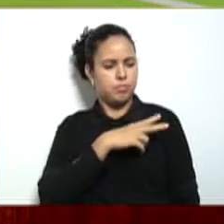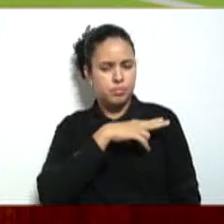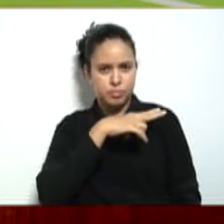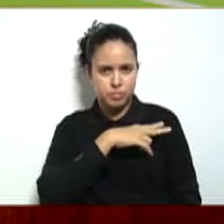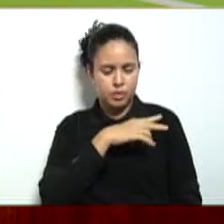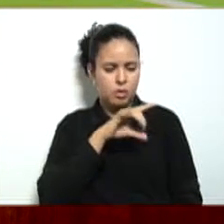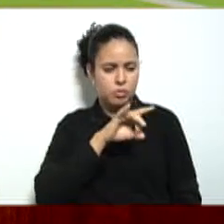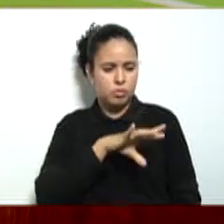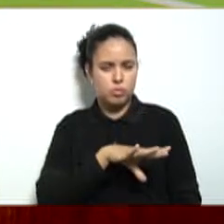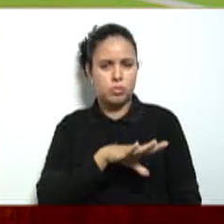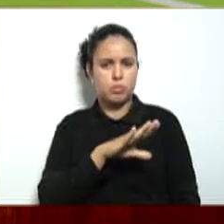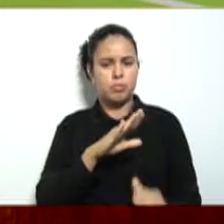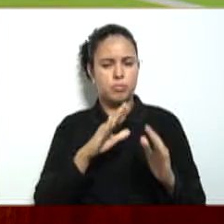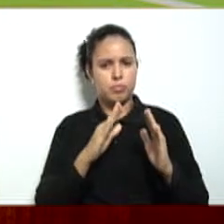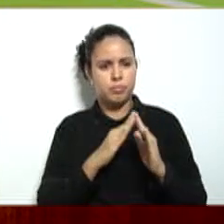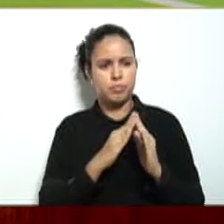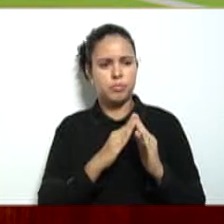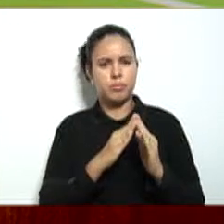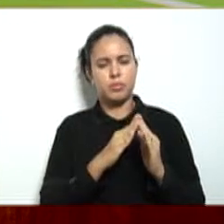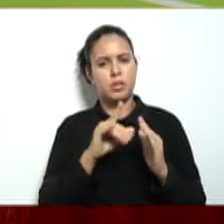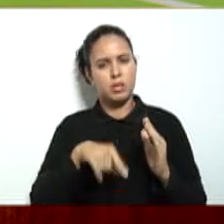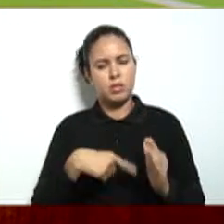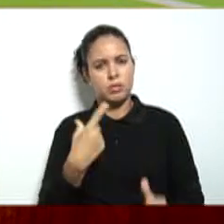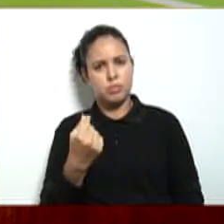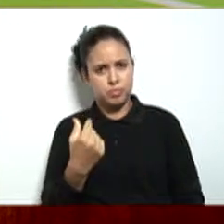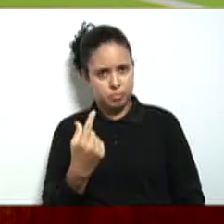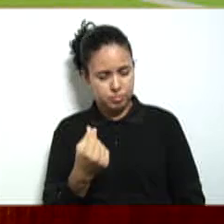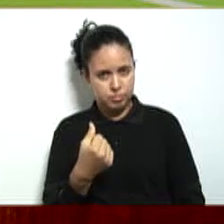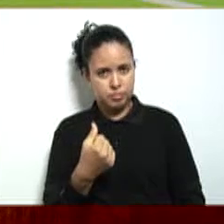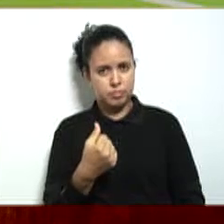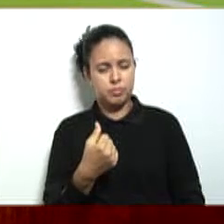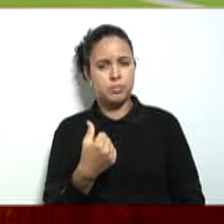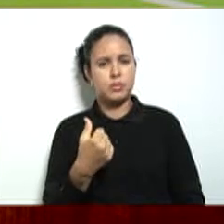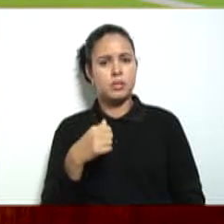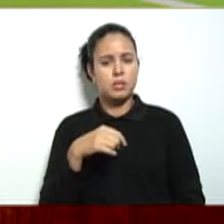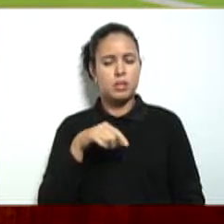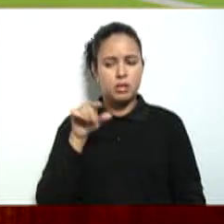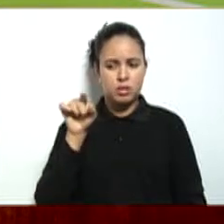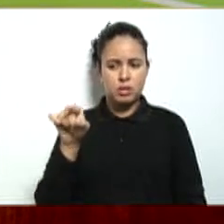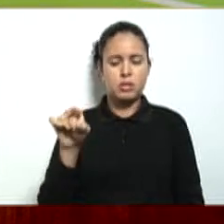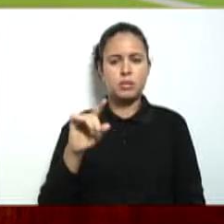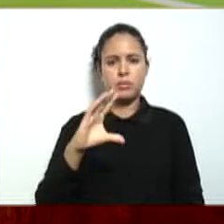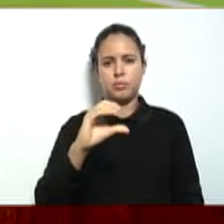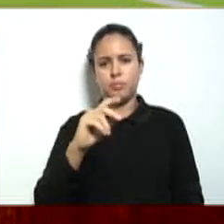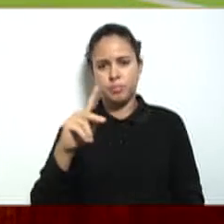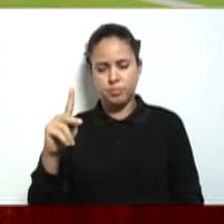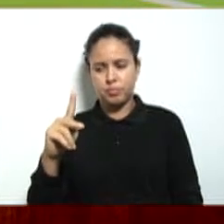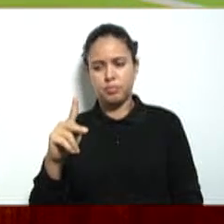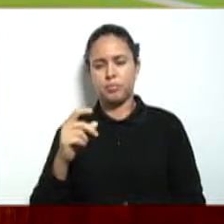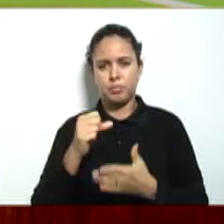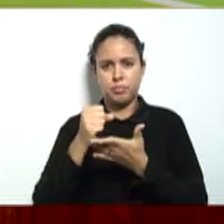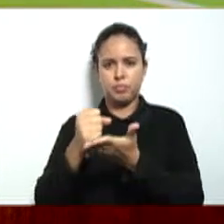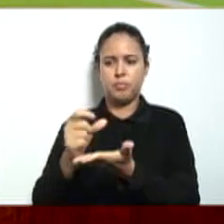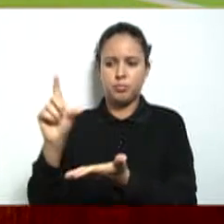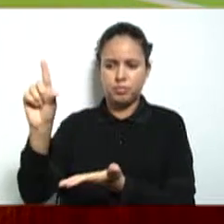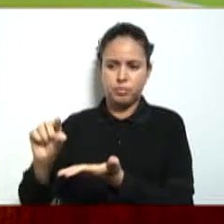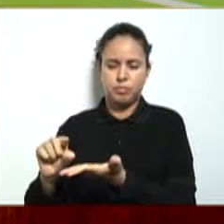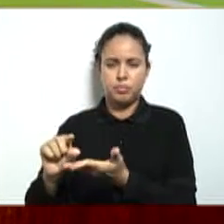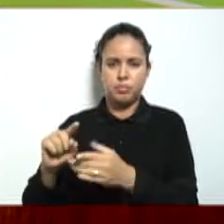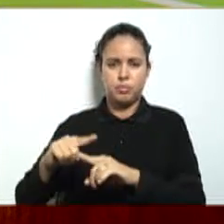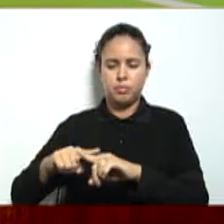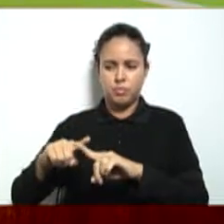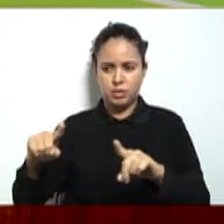seu consultório, seria um preço, né? E ele lá na cooperativa, embora ele ganhe menos, ele